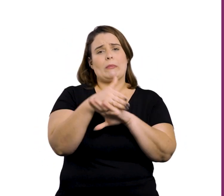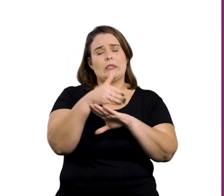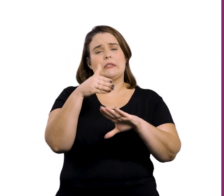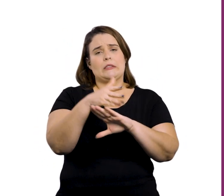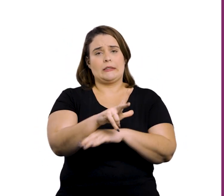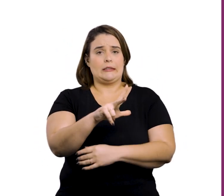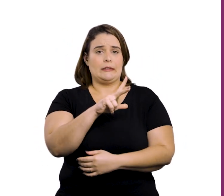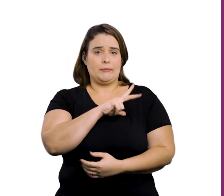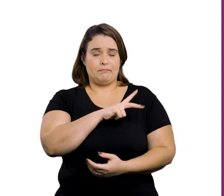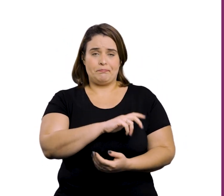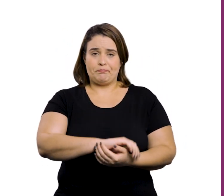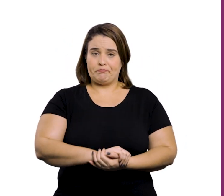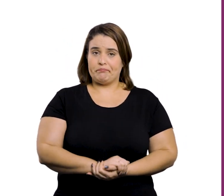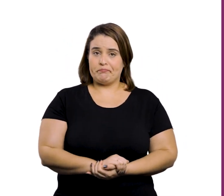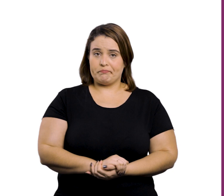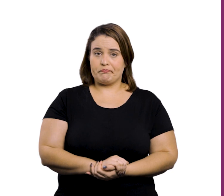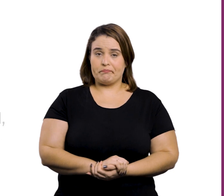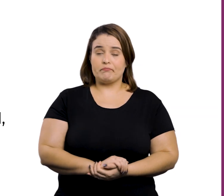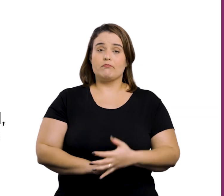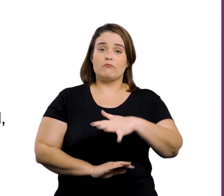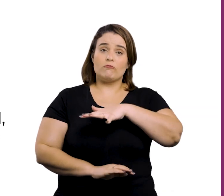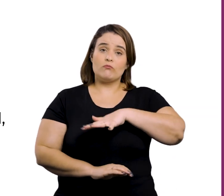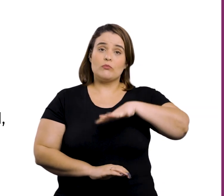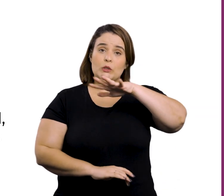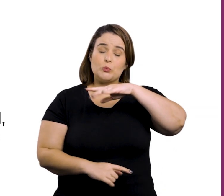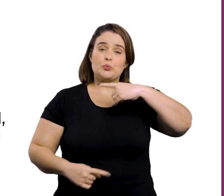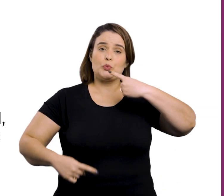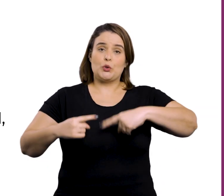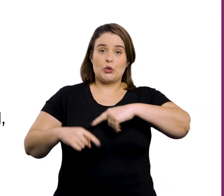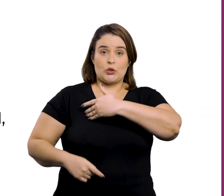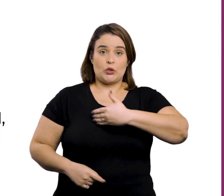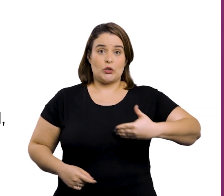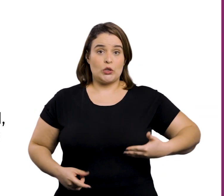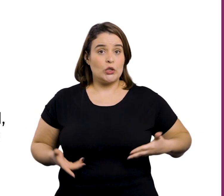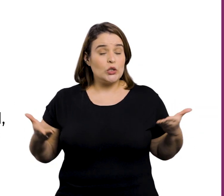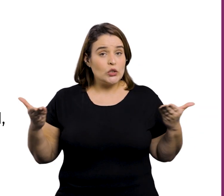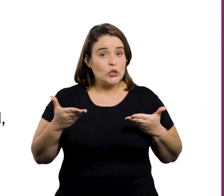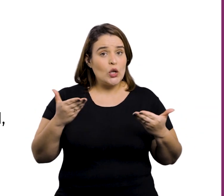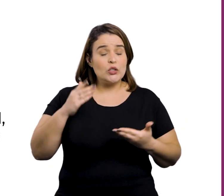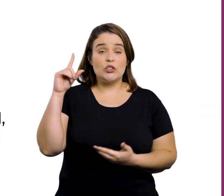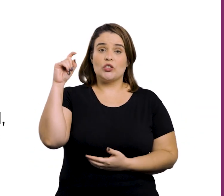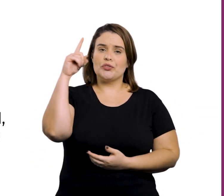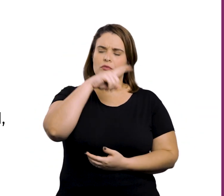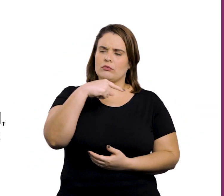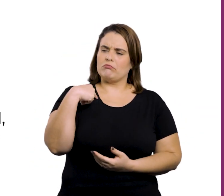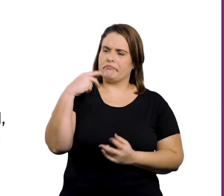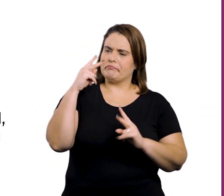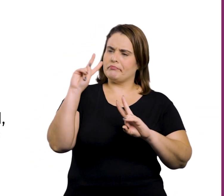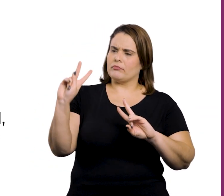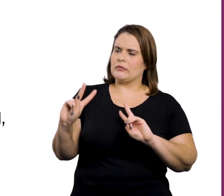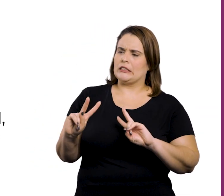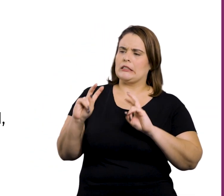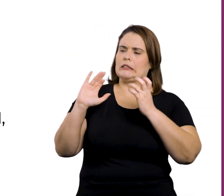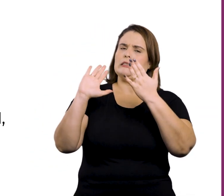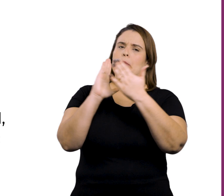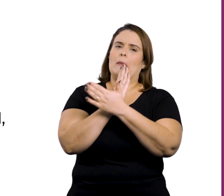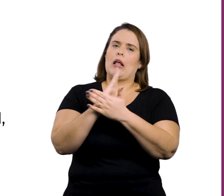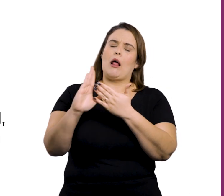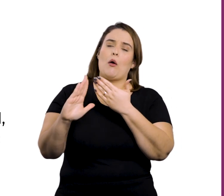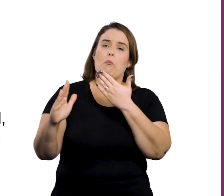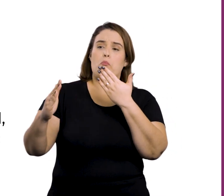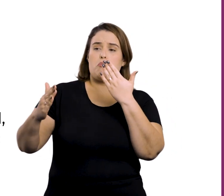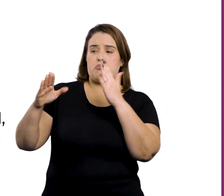de participação privada. No campo das políticas públicas, hoje é difícil, à primeira vista, separar o que